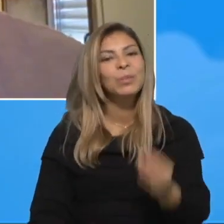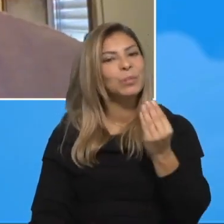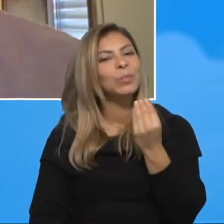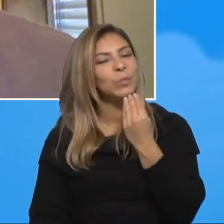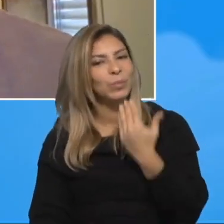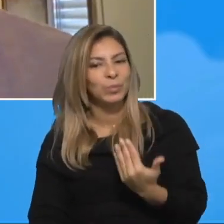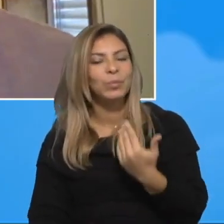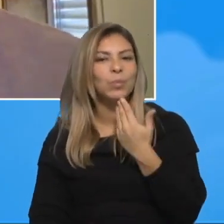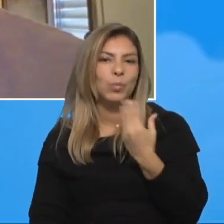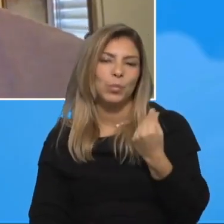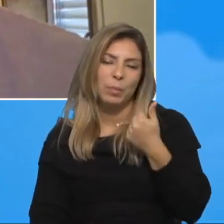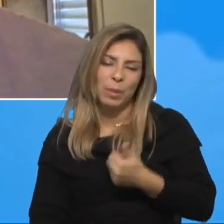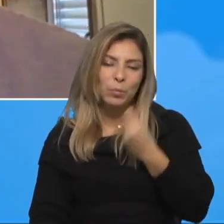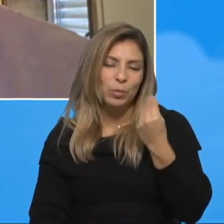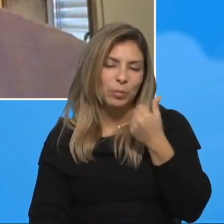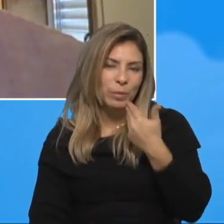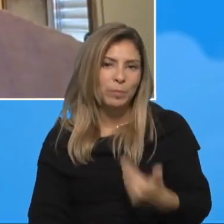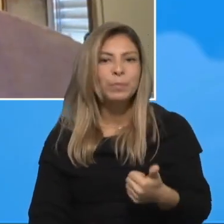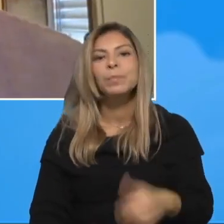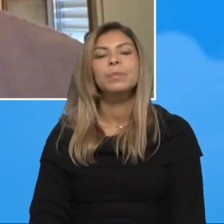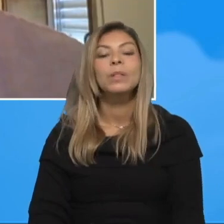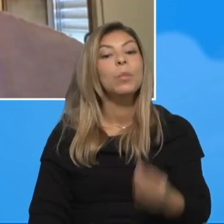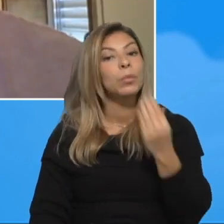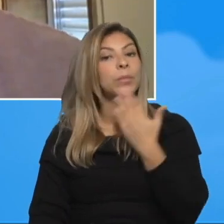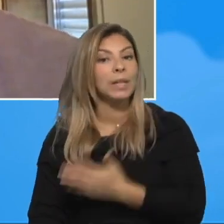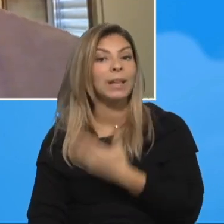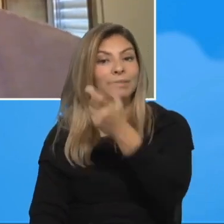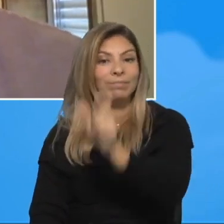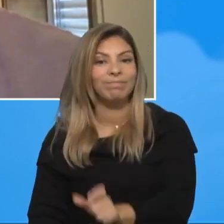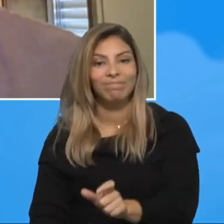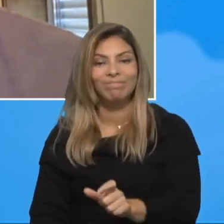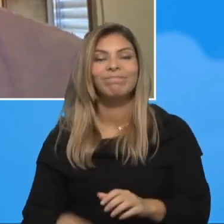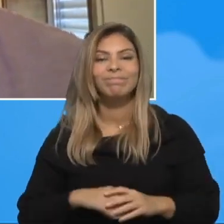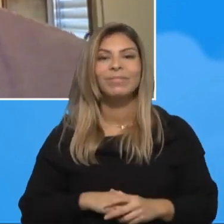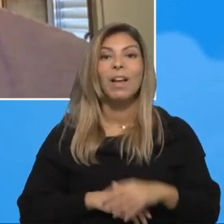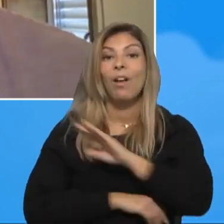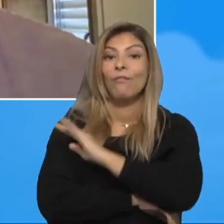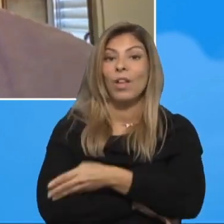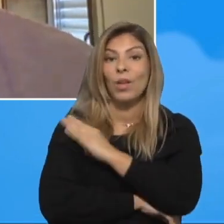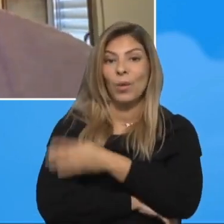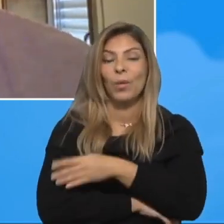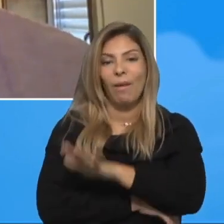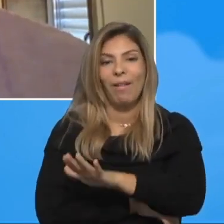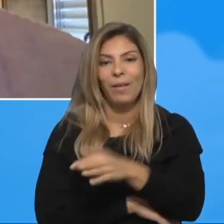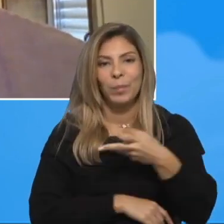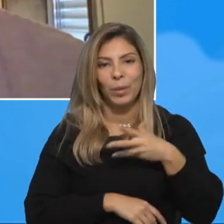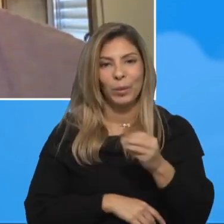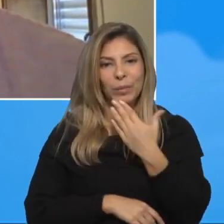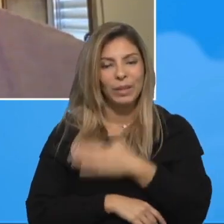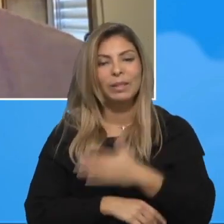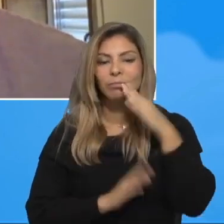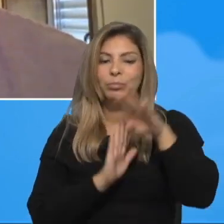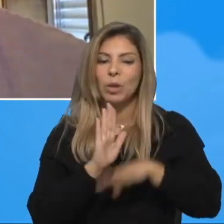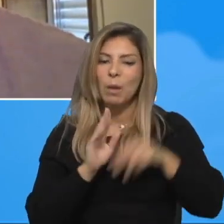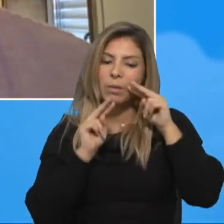construir diariamente também. Pedro Esteves, muito obrigada. Exatamente. Por termos contado consigo aí a partir de Aveiro, ter estado aqui no programa Eclésia a olhar para este